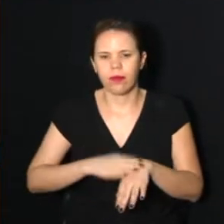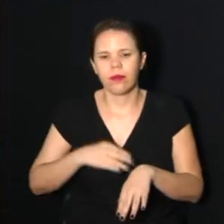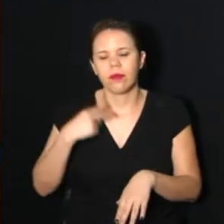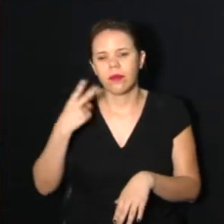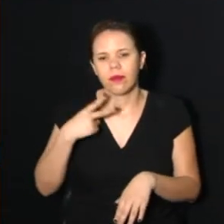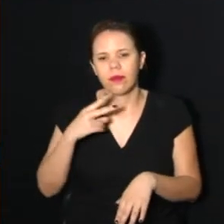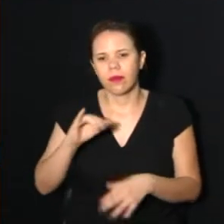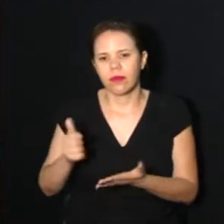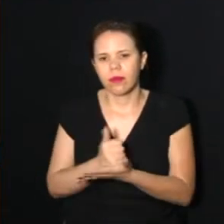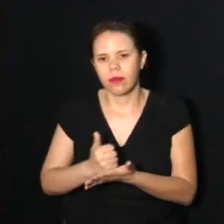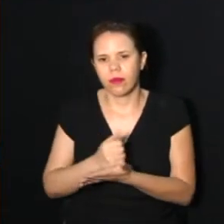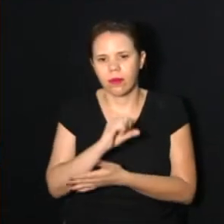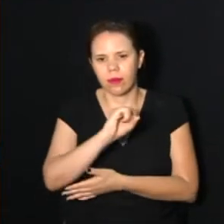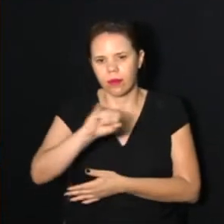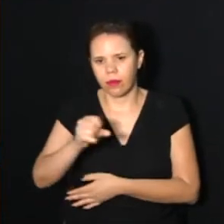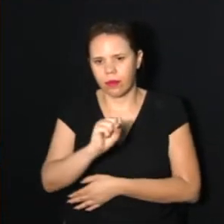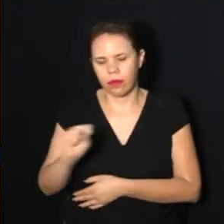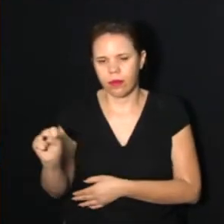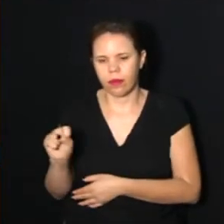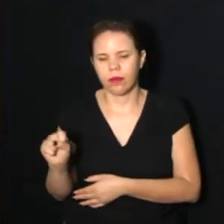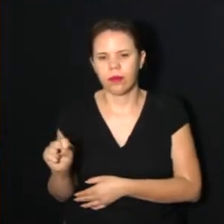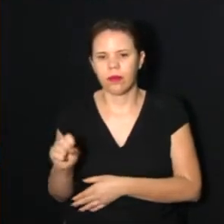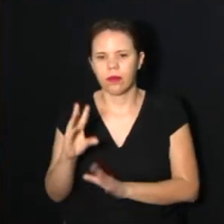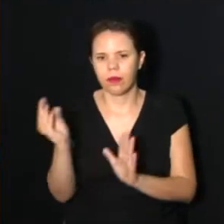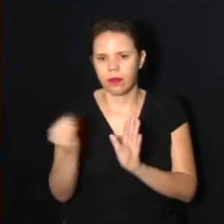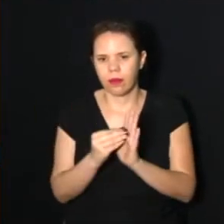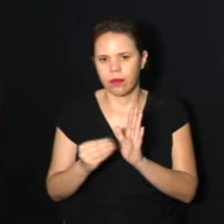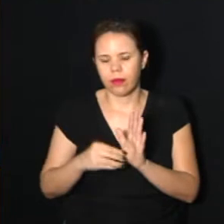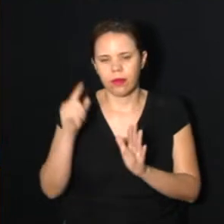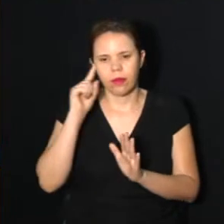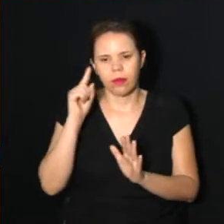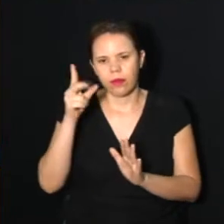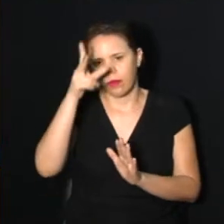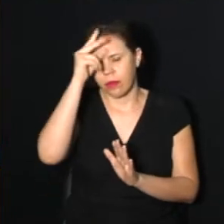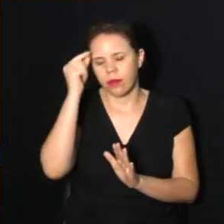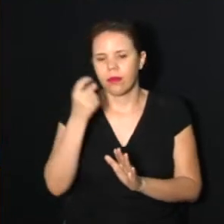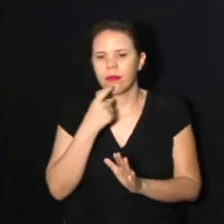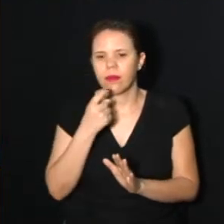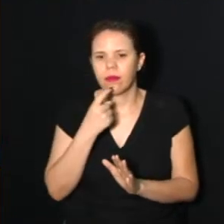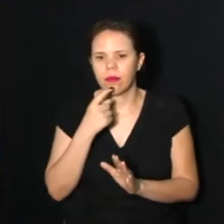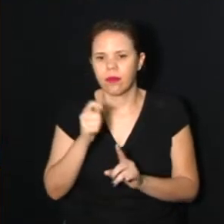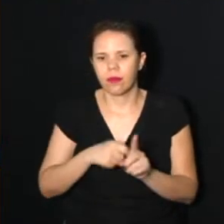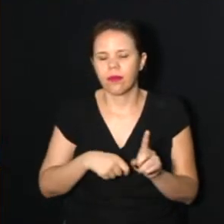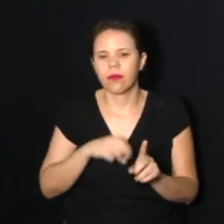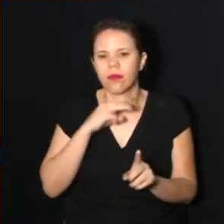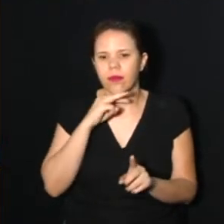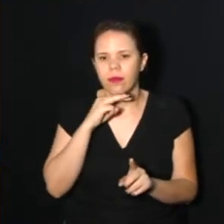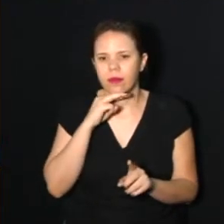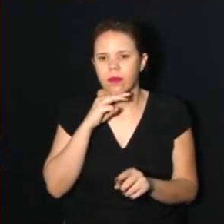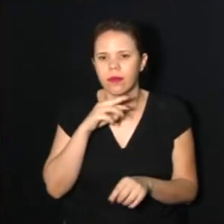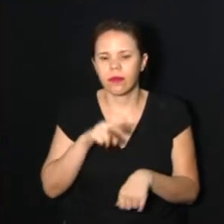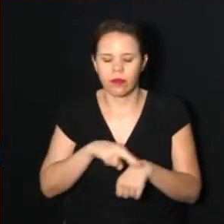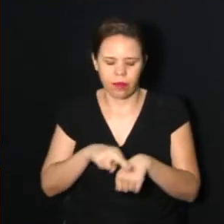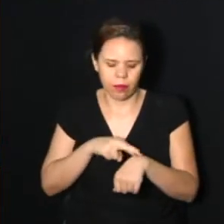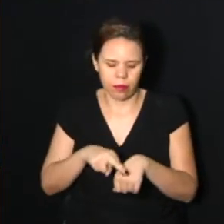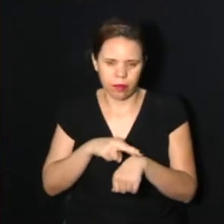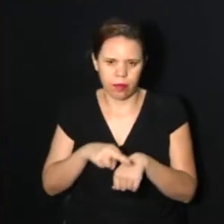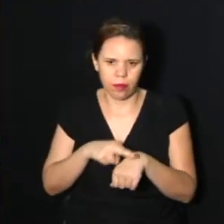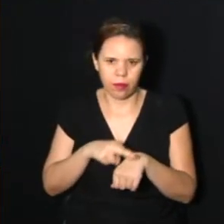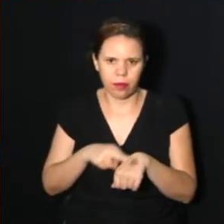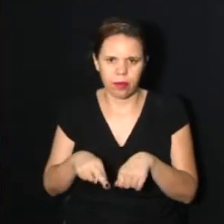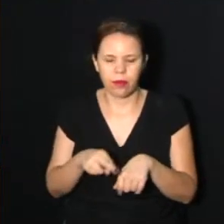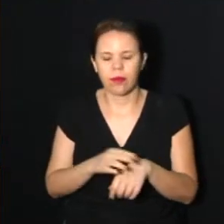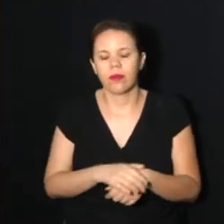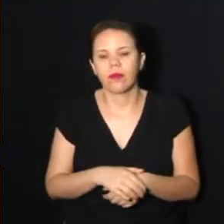da Farmácia e J. Silva, que institui no calendário oficial do município de Campinas o mês de março roxo, dedicado à defesa dos direitos da pessoa